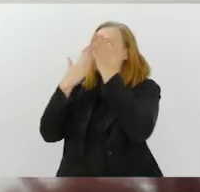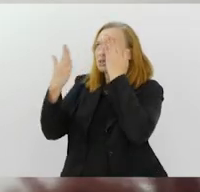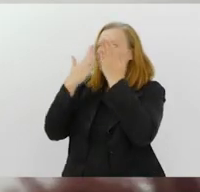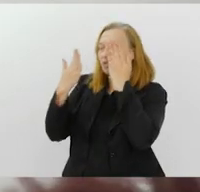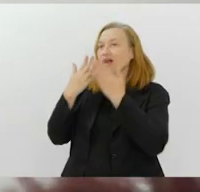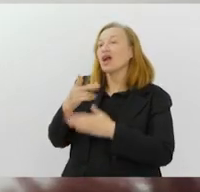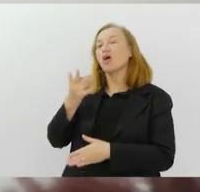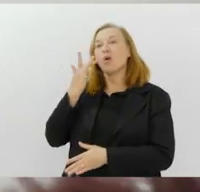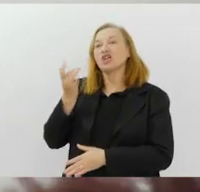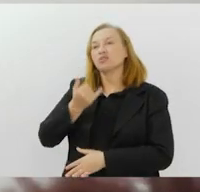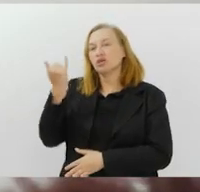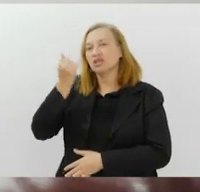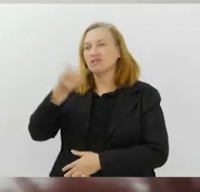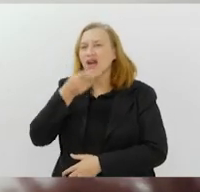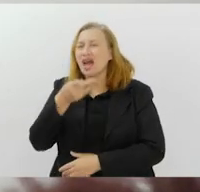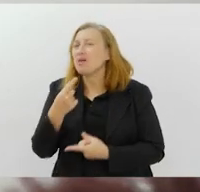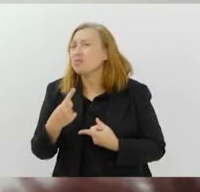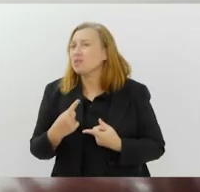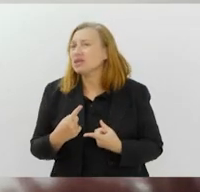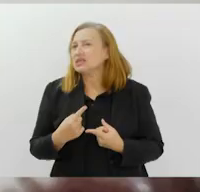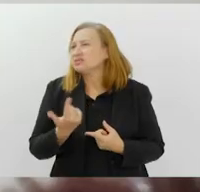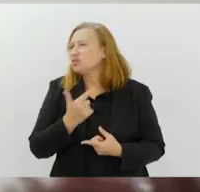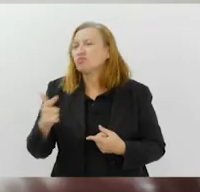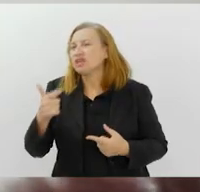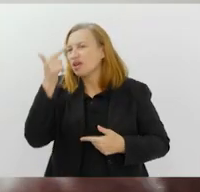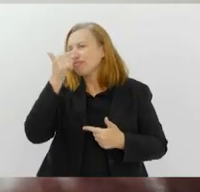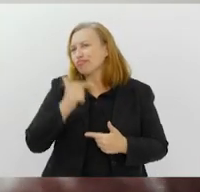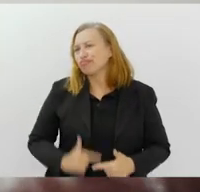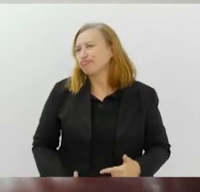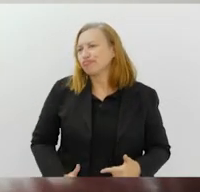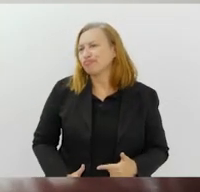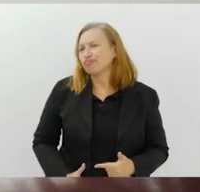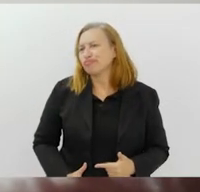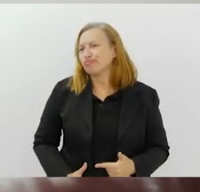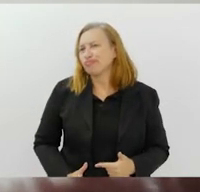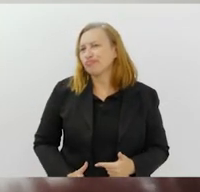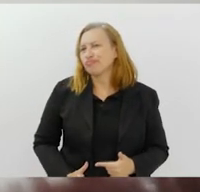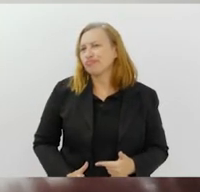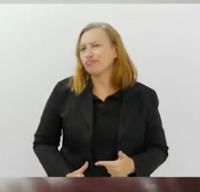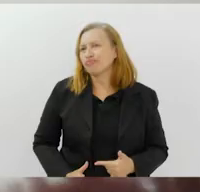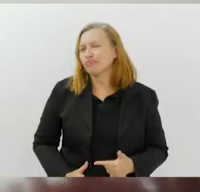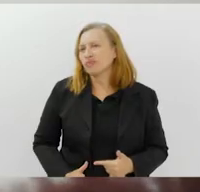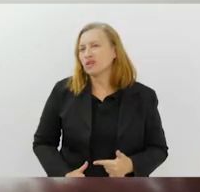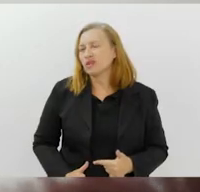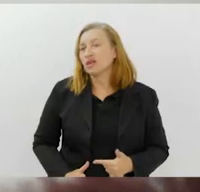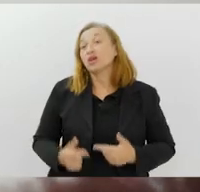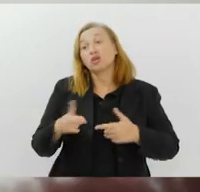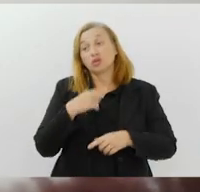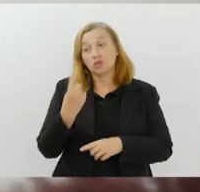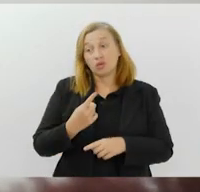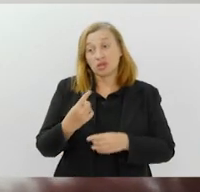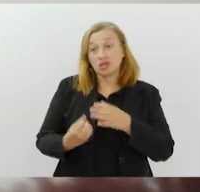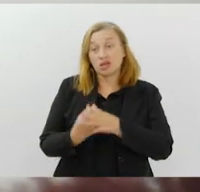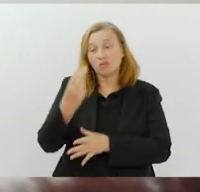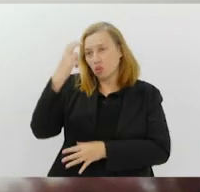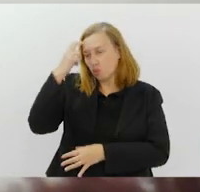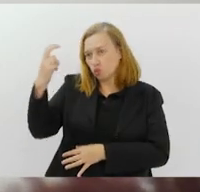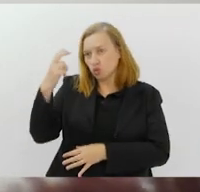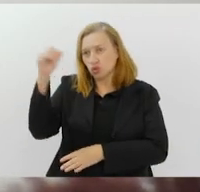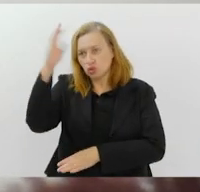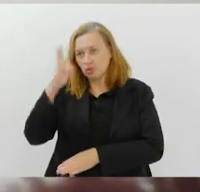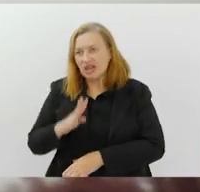pautar isso que não existe neutralidade Nossa subjetividade é construída a partir de uma cultura e a cultura e o